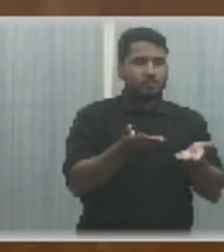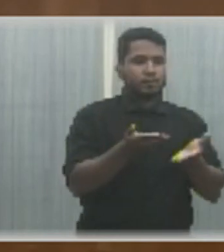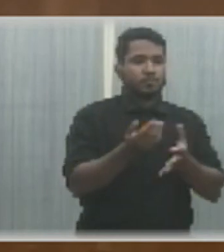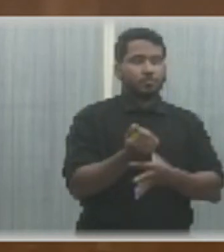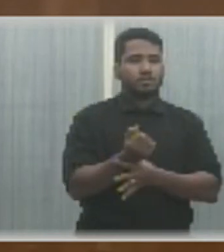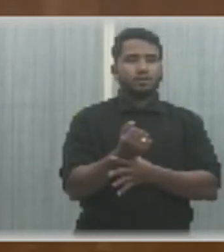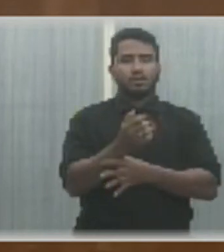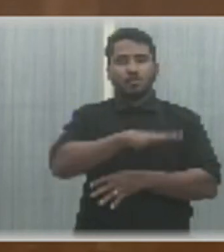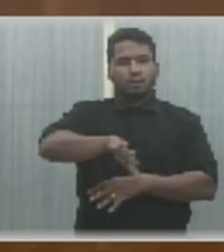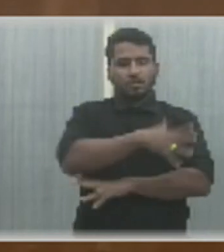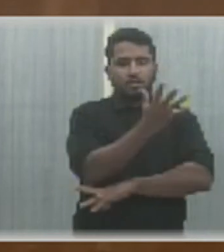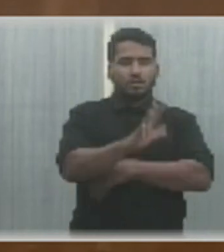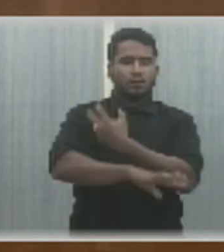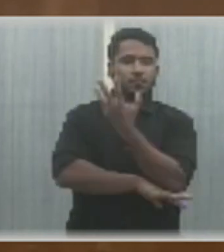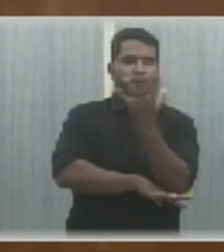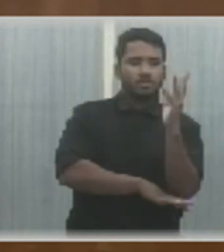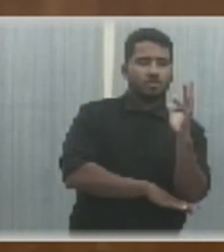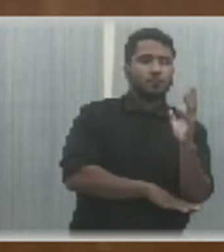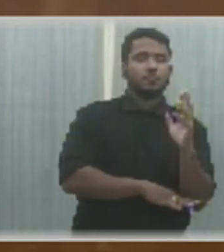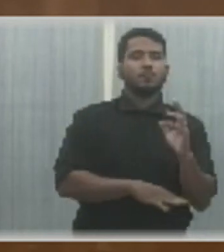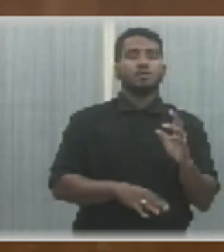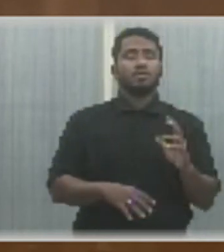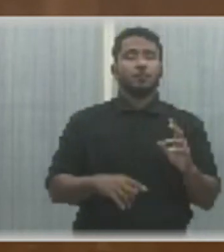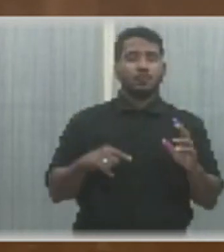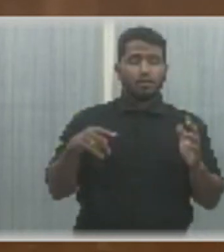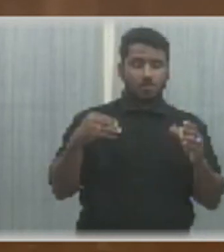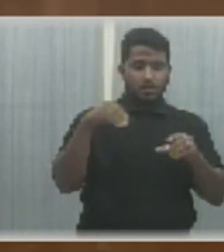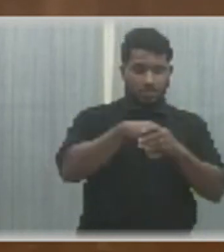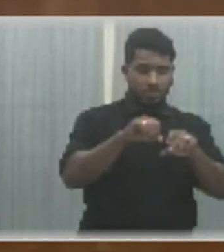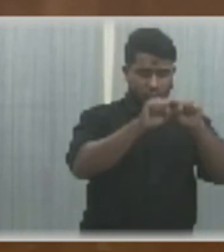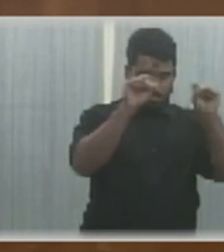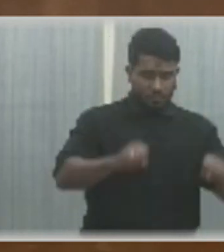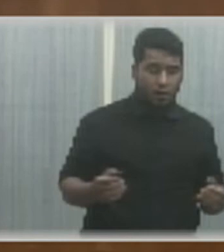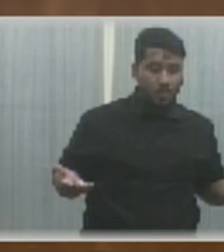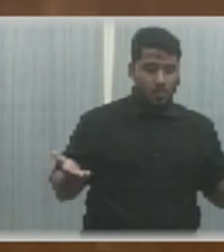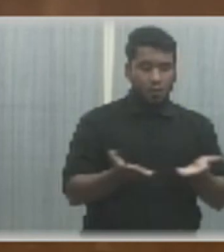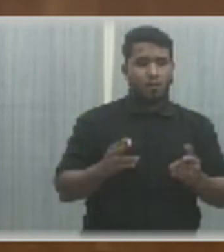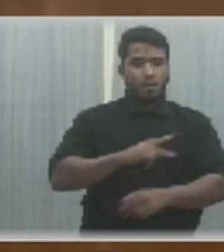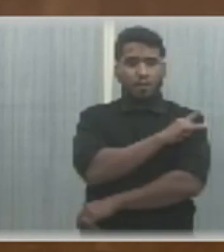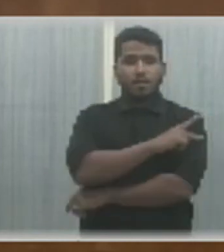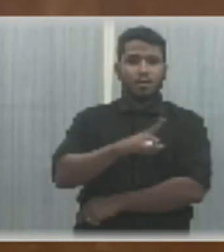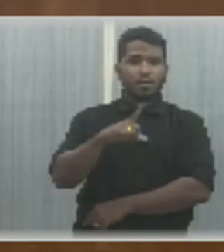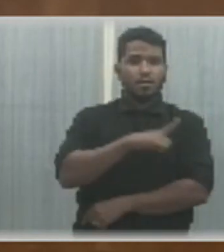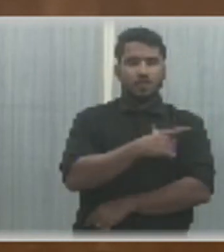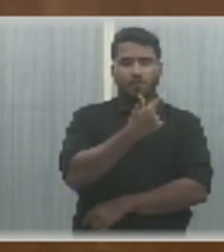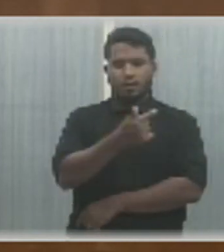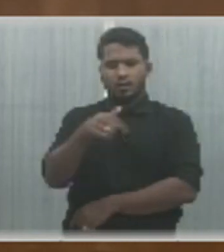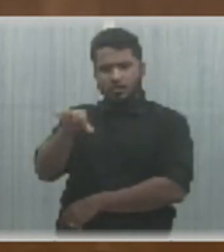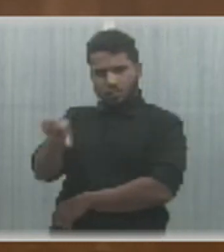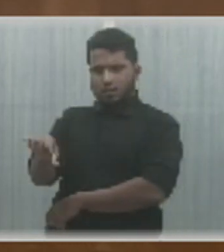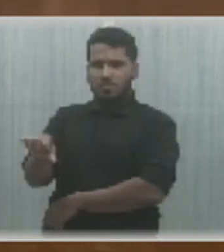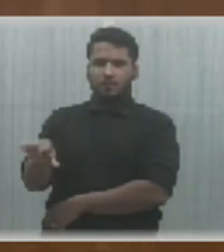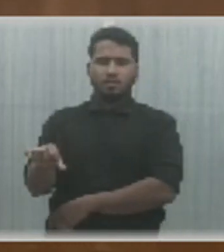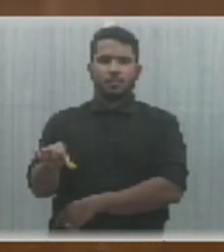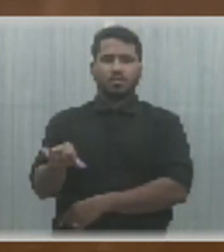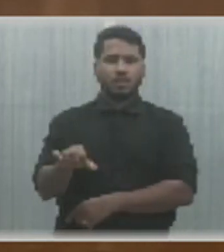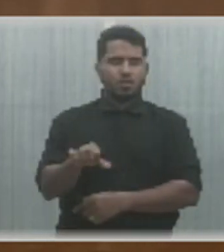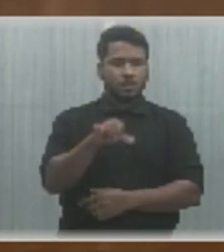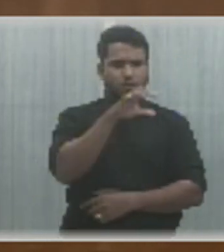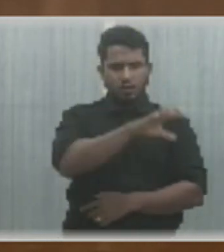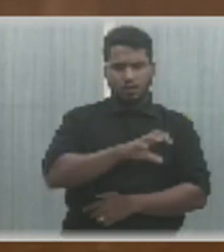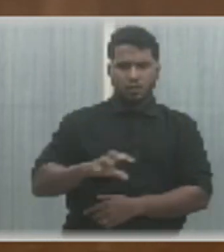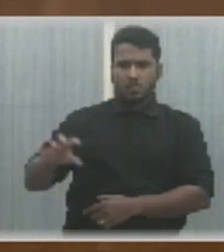de conservação Ambiental. E nesse sistema, hoje o Piauí tem 29 unidades